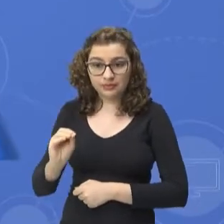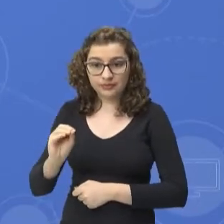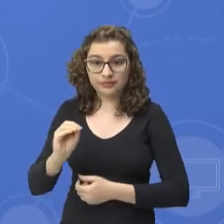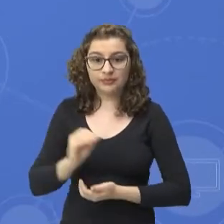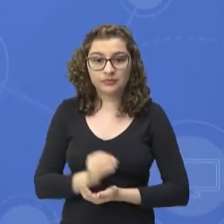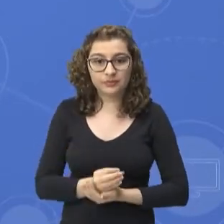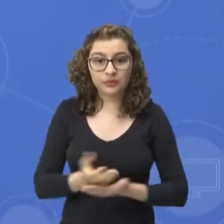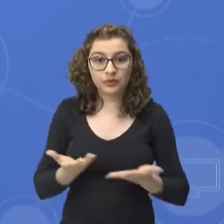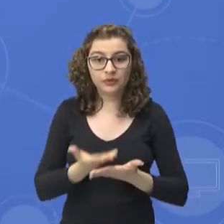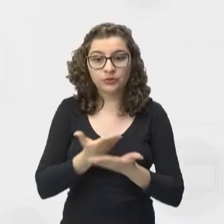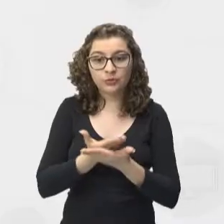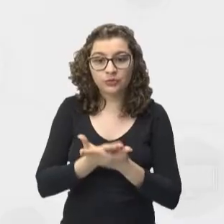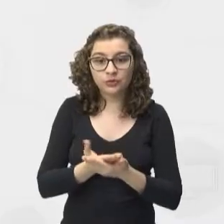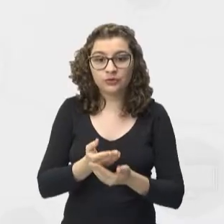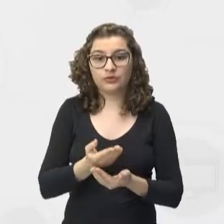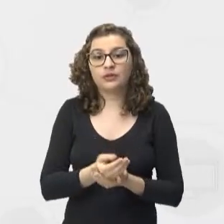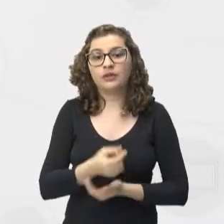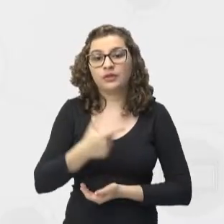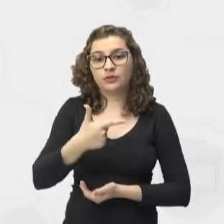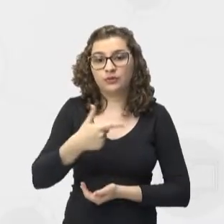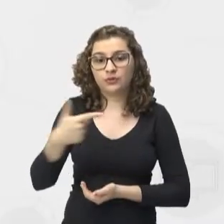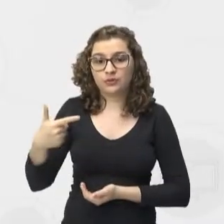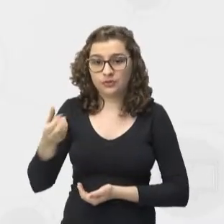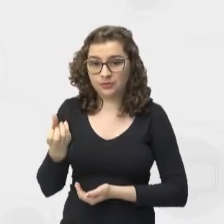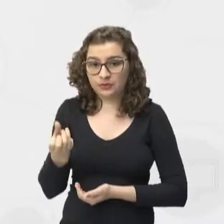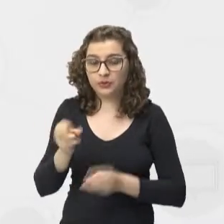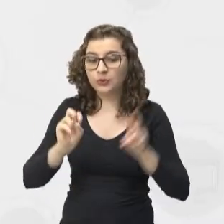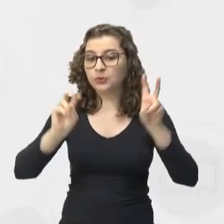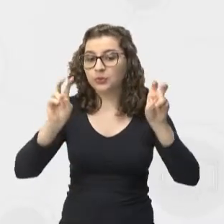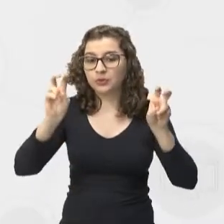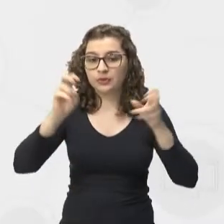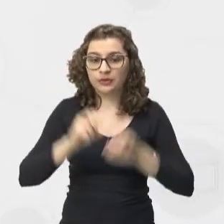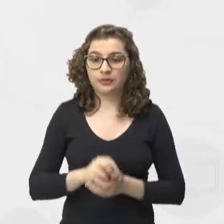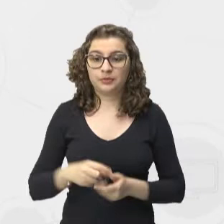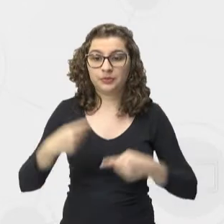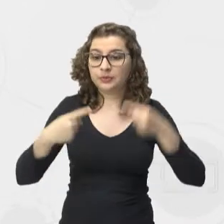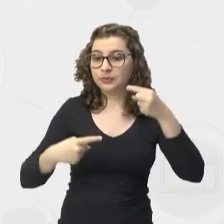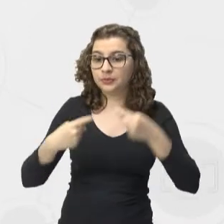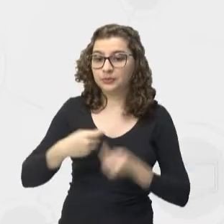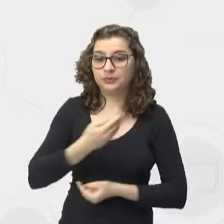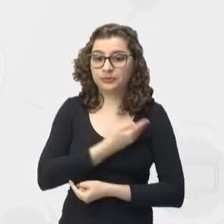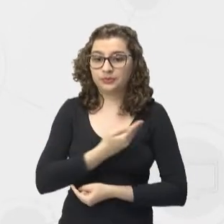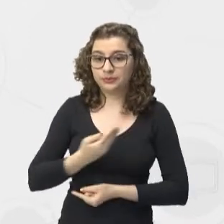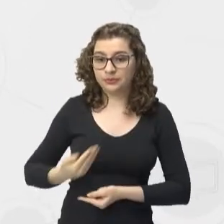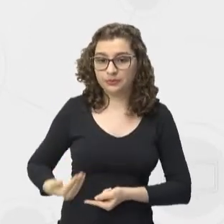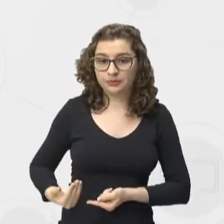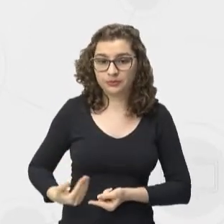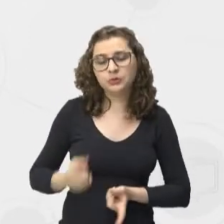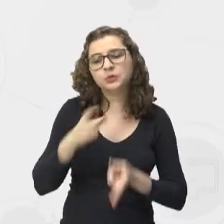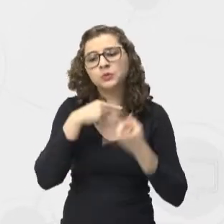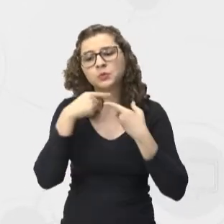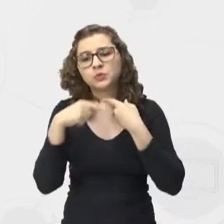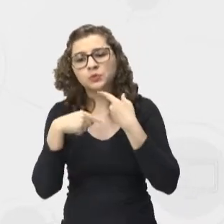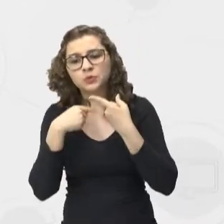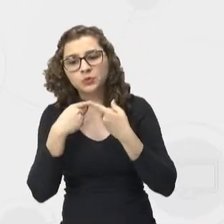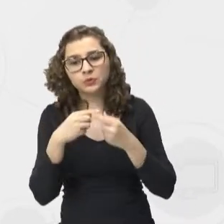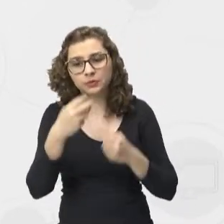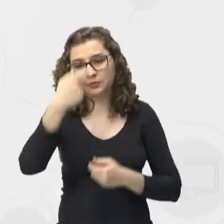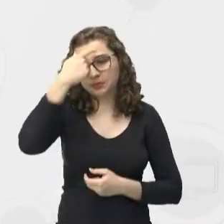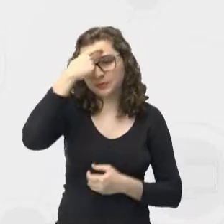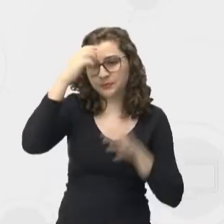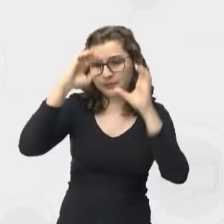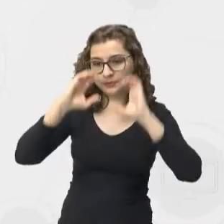a aula 226 com o tema Políticas Públicas, Dilema da